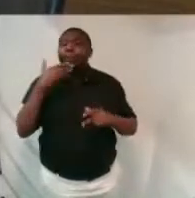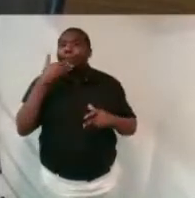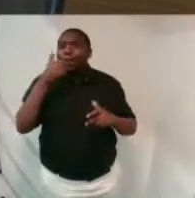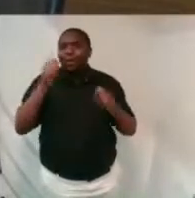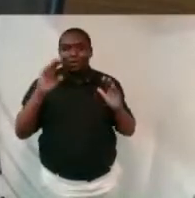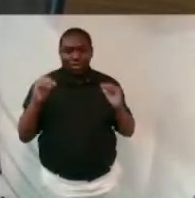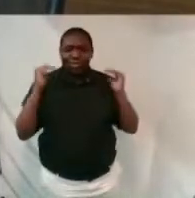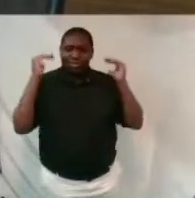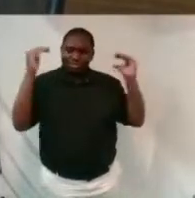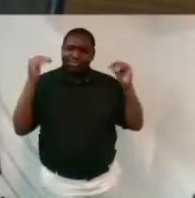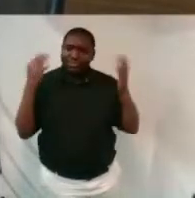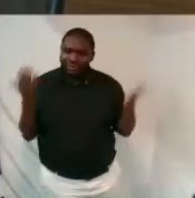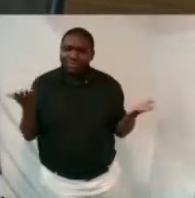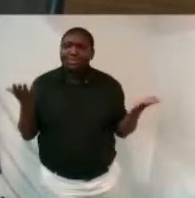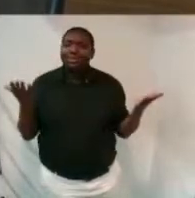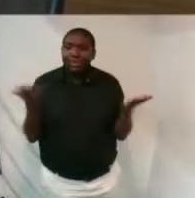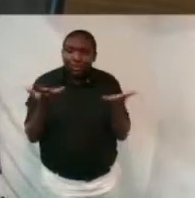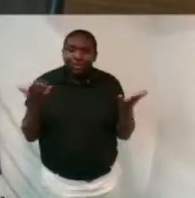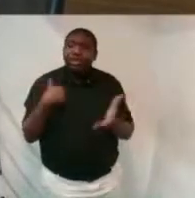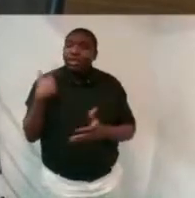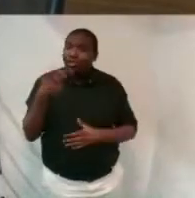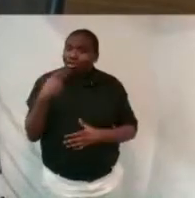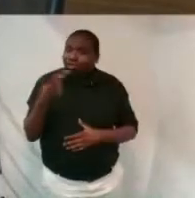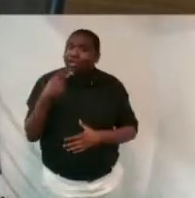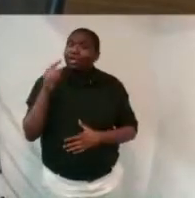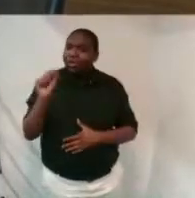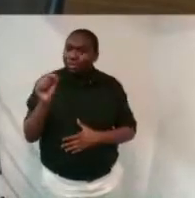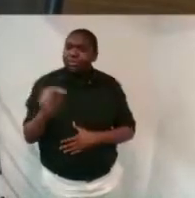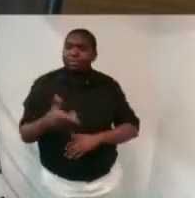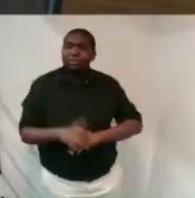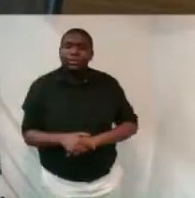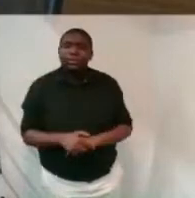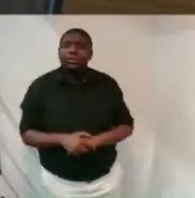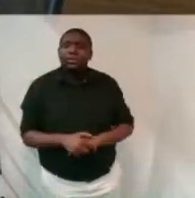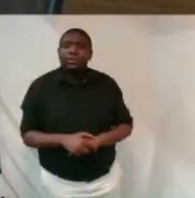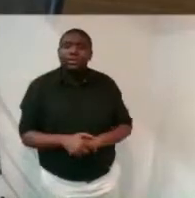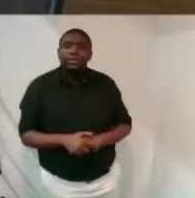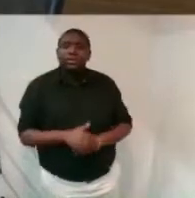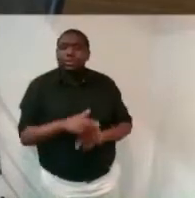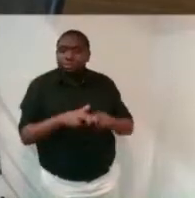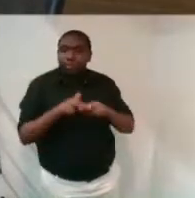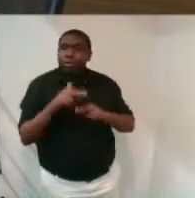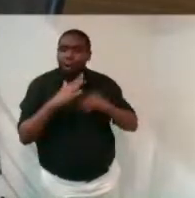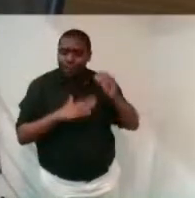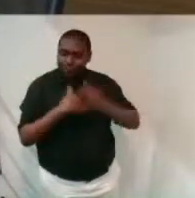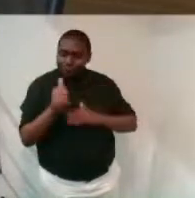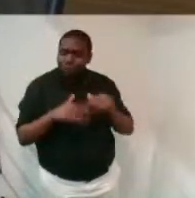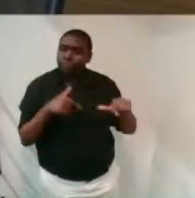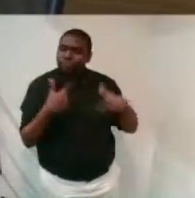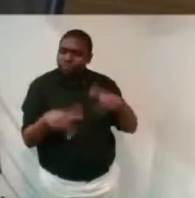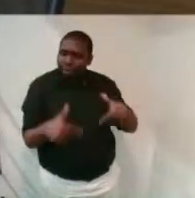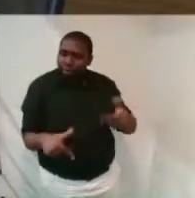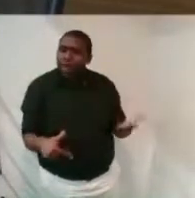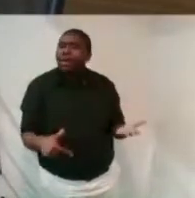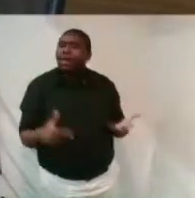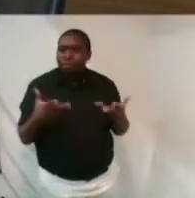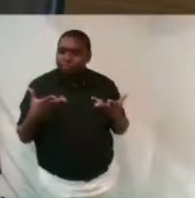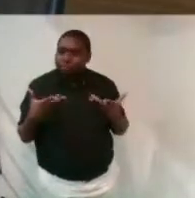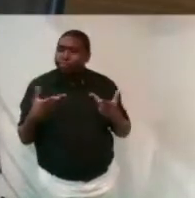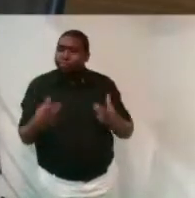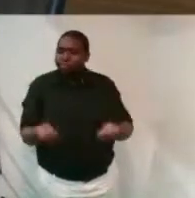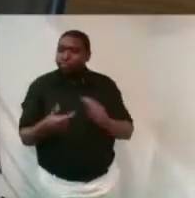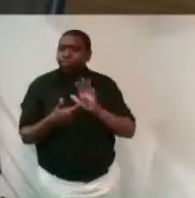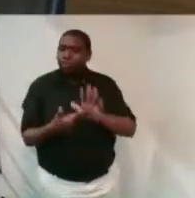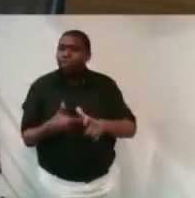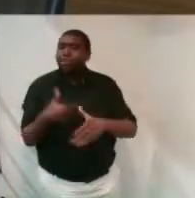essas pessoas a quem faço, neste momento, menção de elogio público em função do profissionalismo, dedicação e eficiência demonstrados